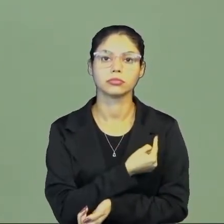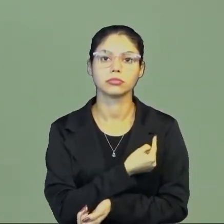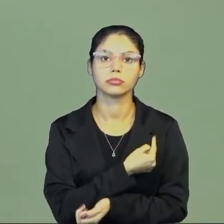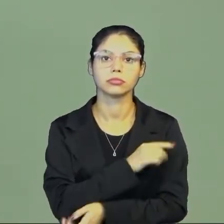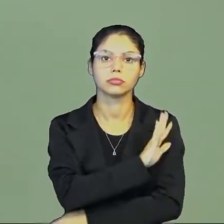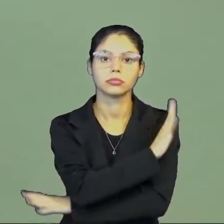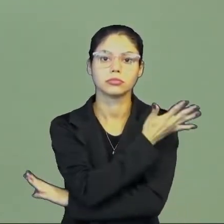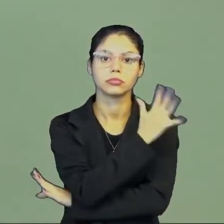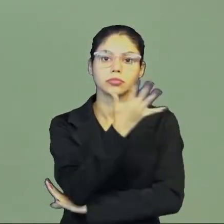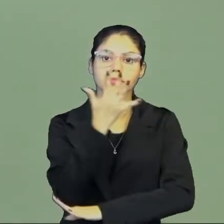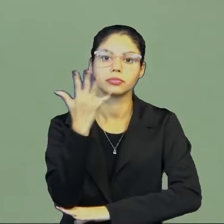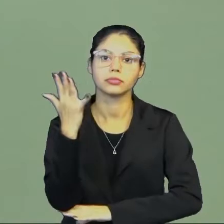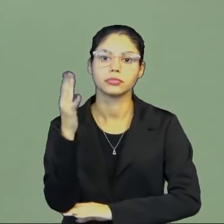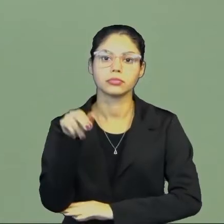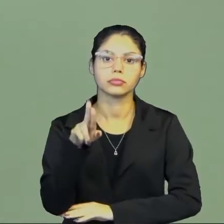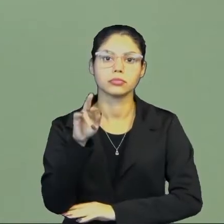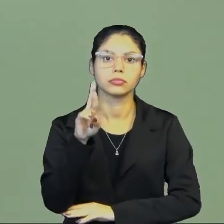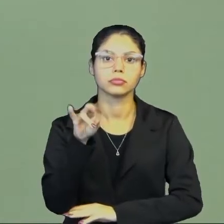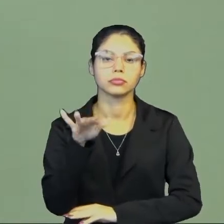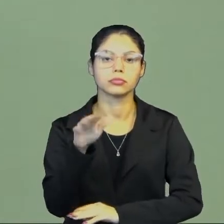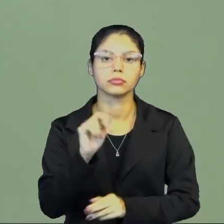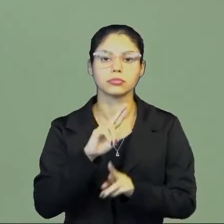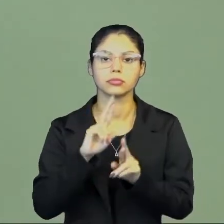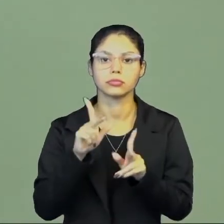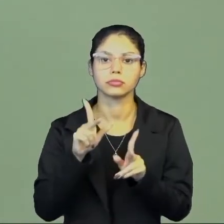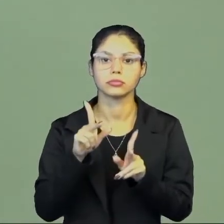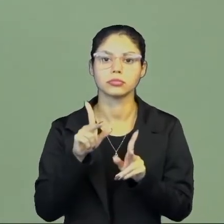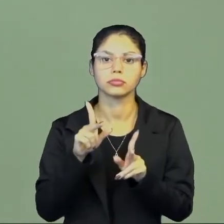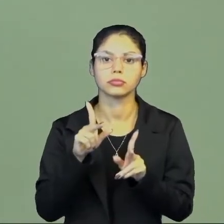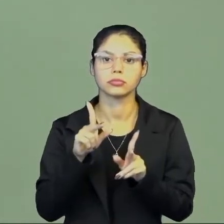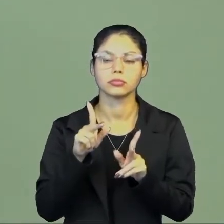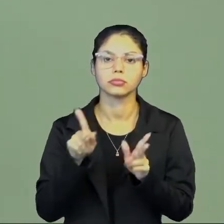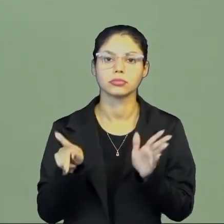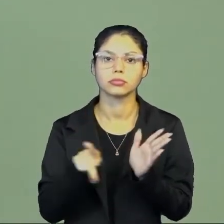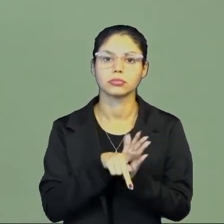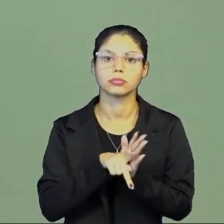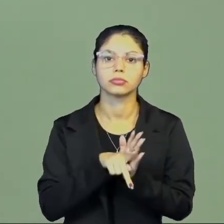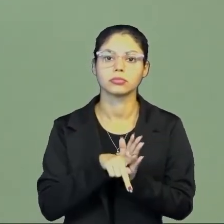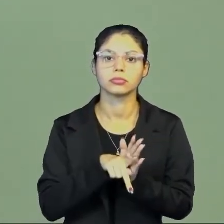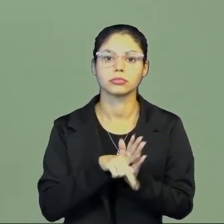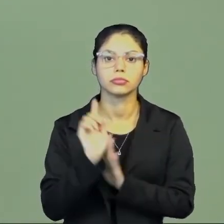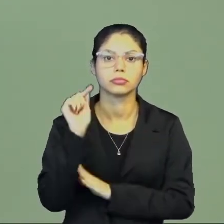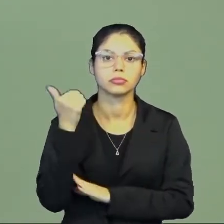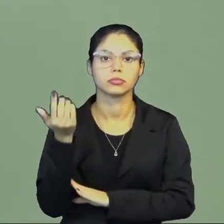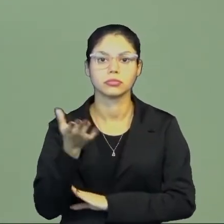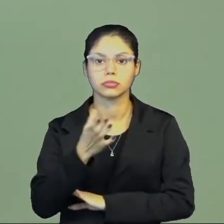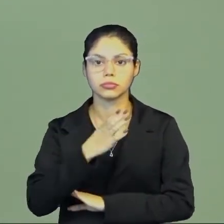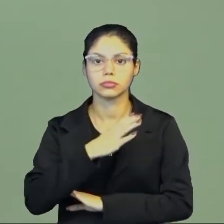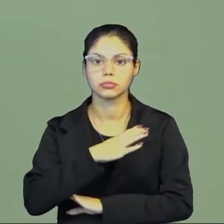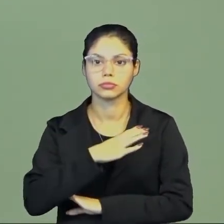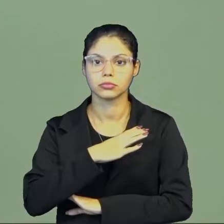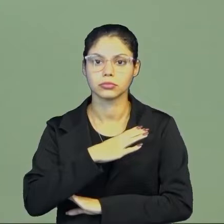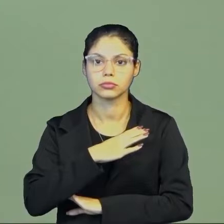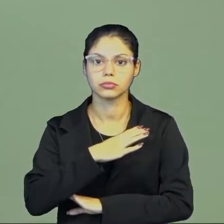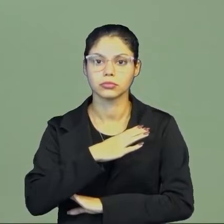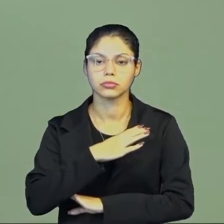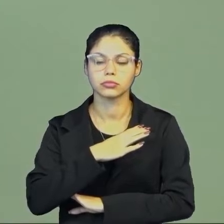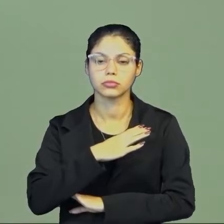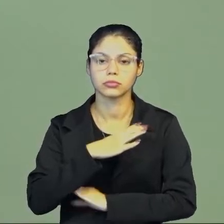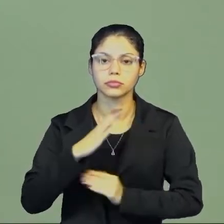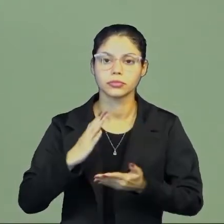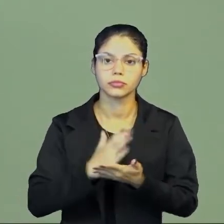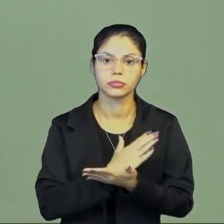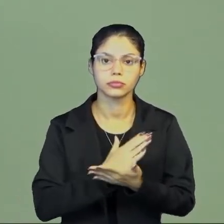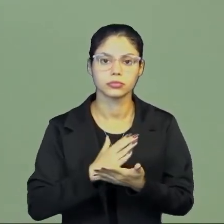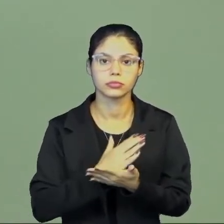nossa paisagem urbana é diferente da paisagem urbana de outras cidades, né?